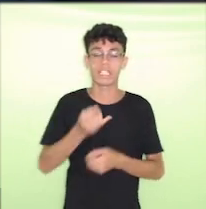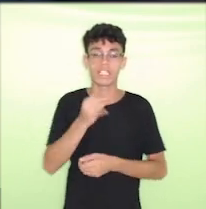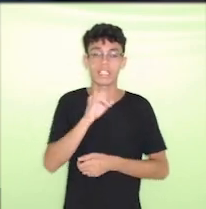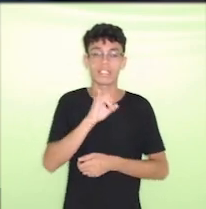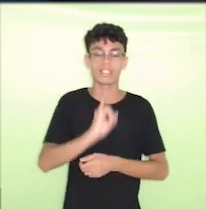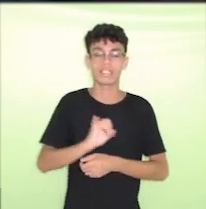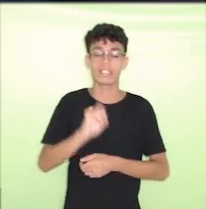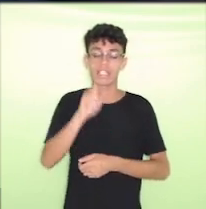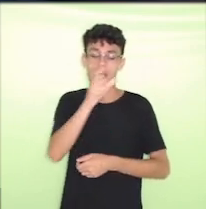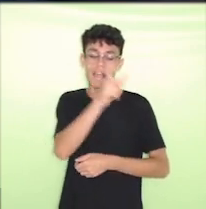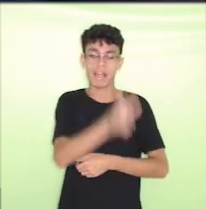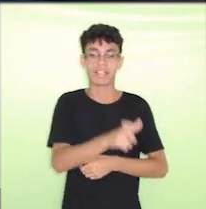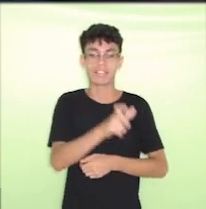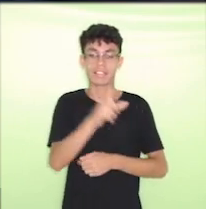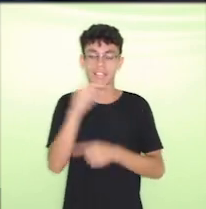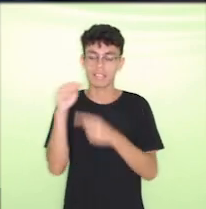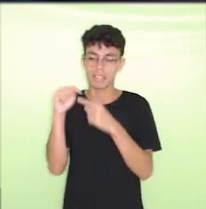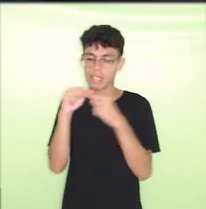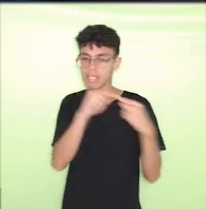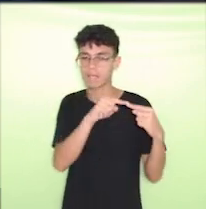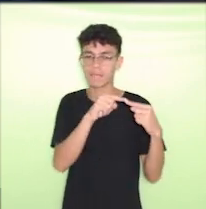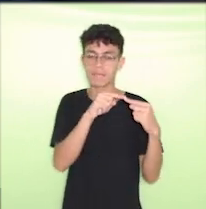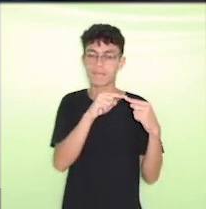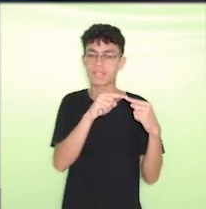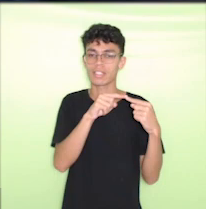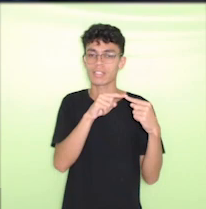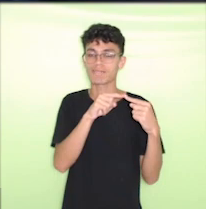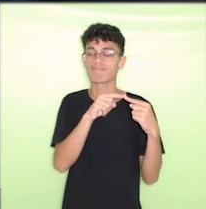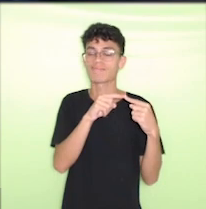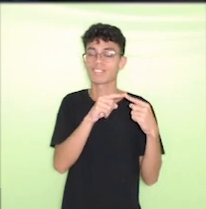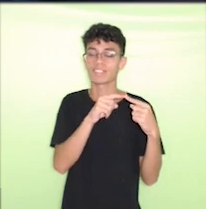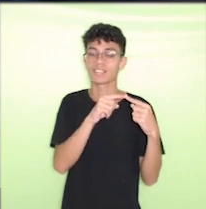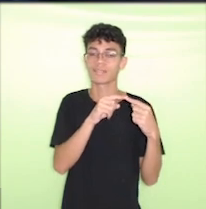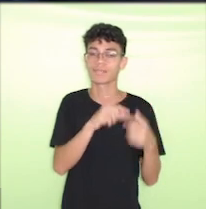repente, elas coincidem em parte com as de América?